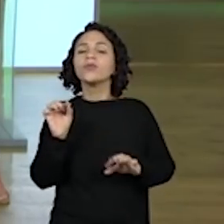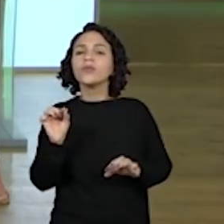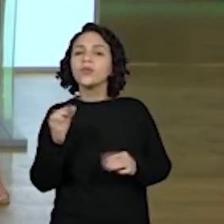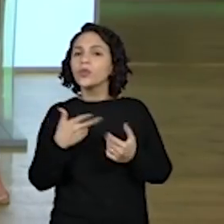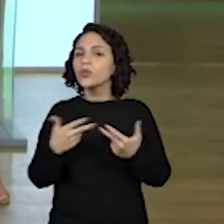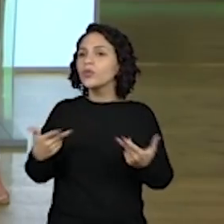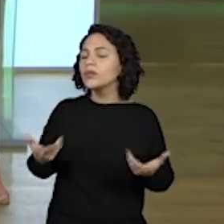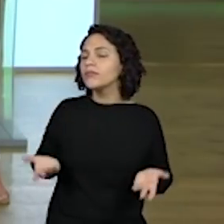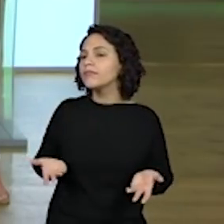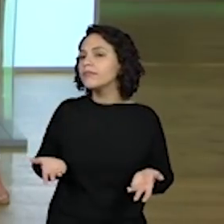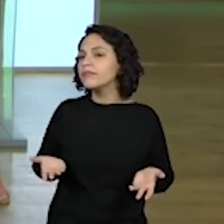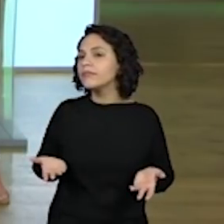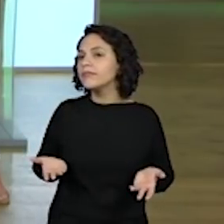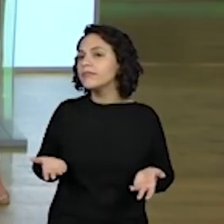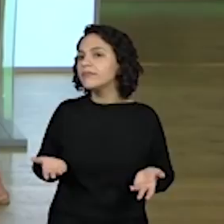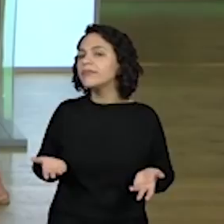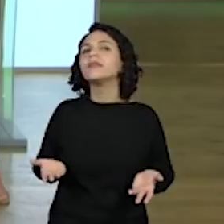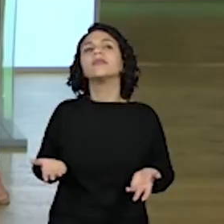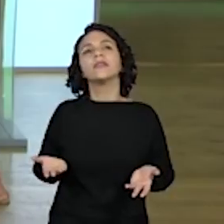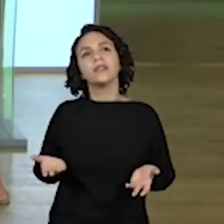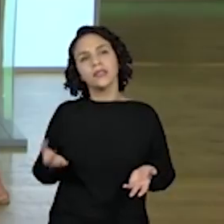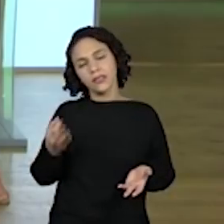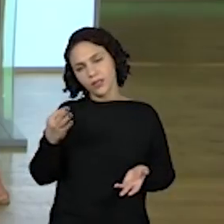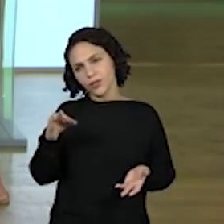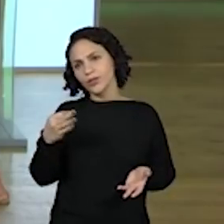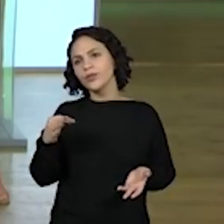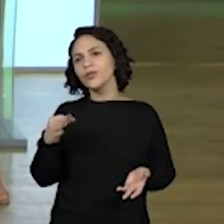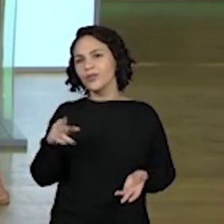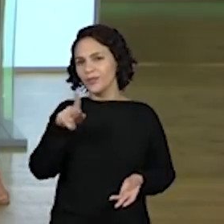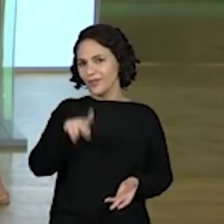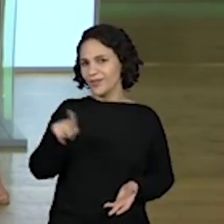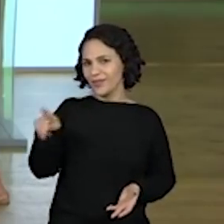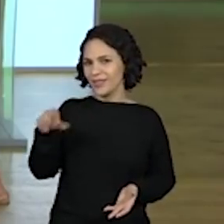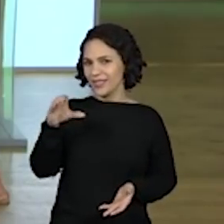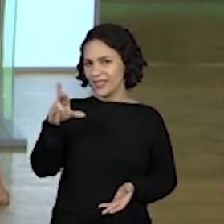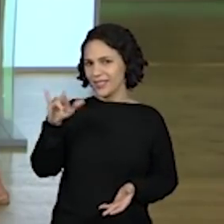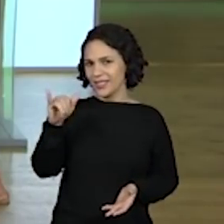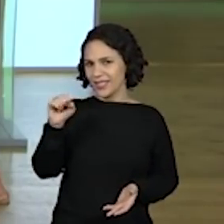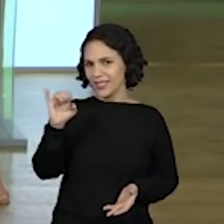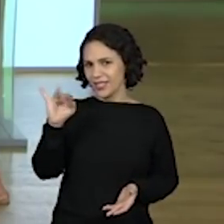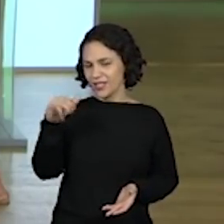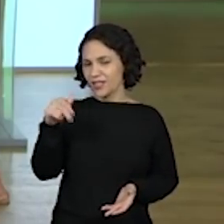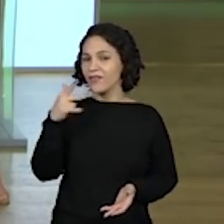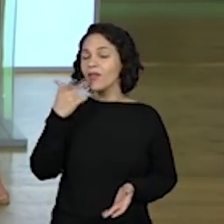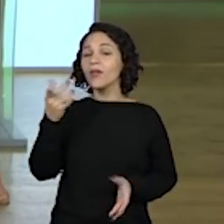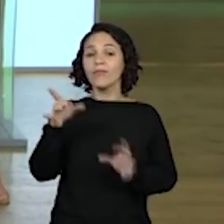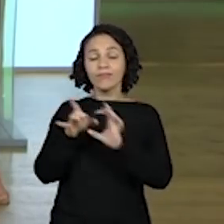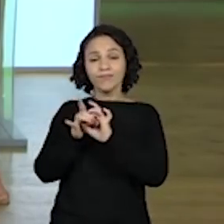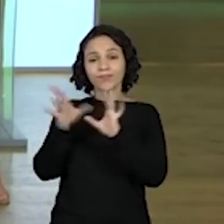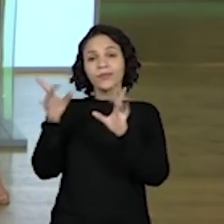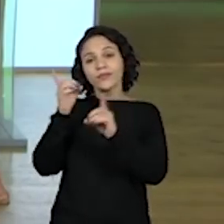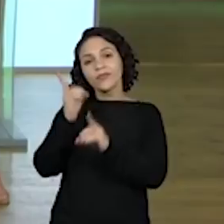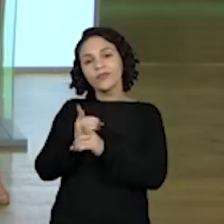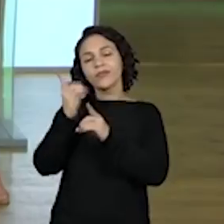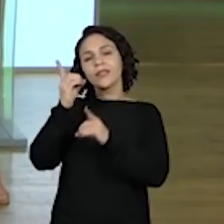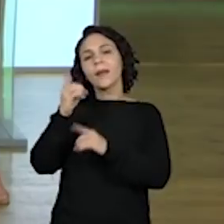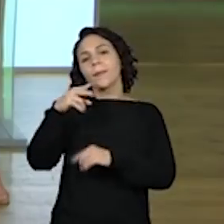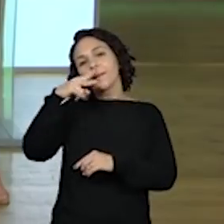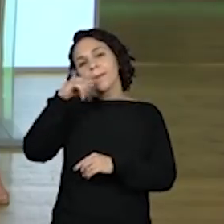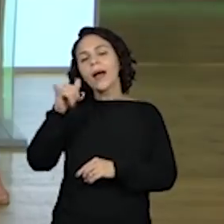coisa? Isso. A Procristina escreveu assim, ela pediu permissão para encontrar os pais